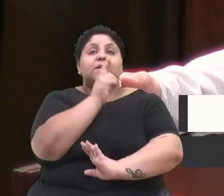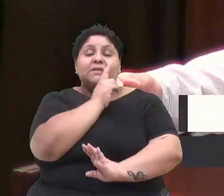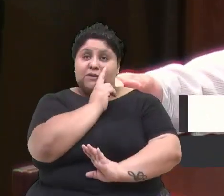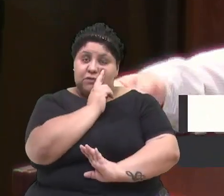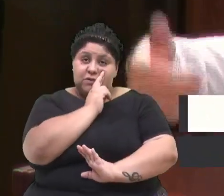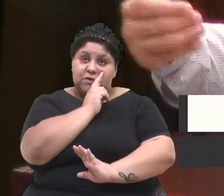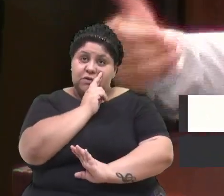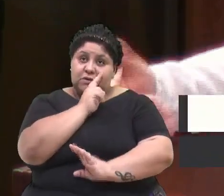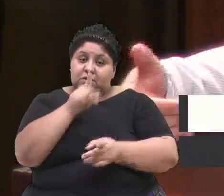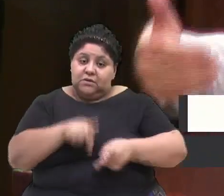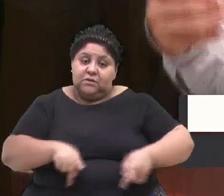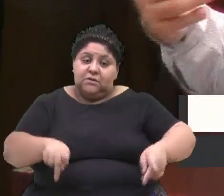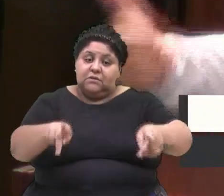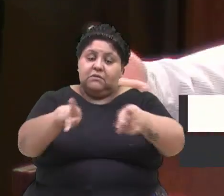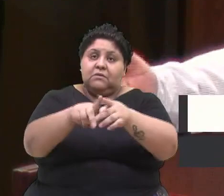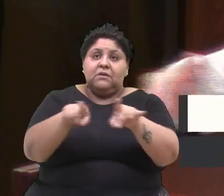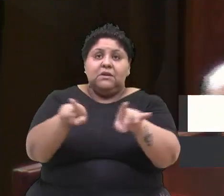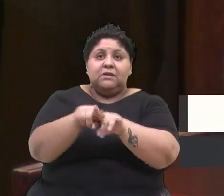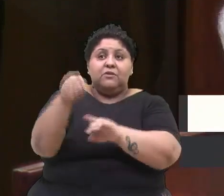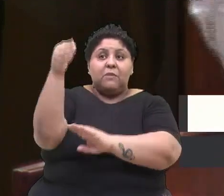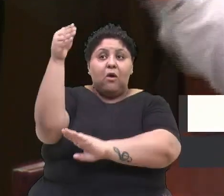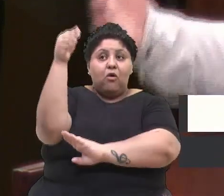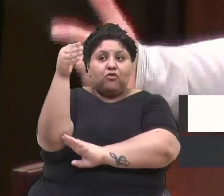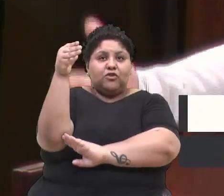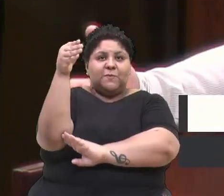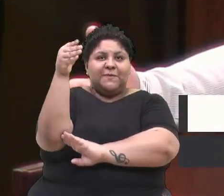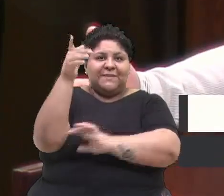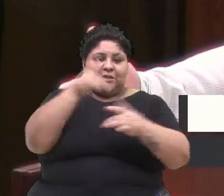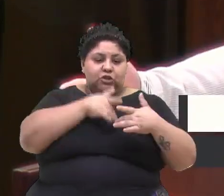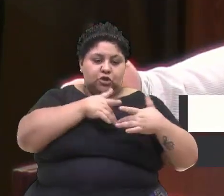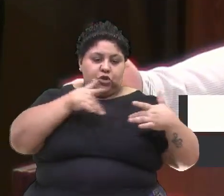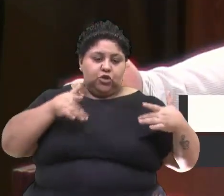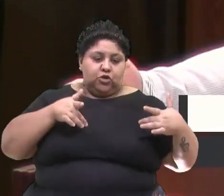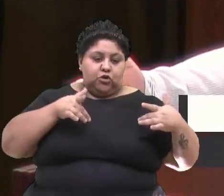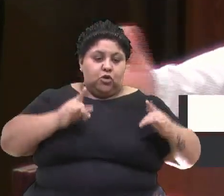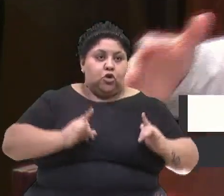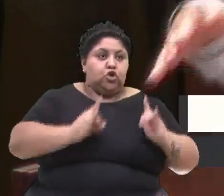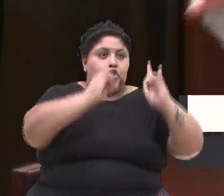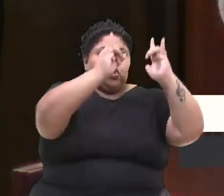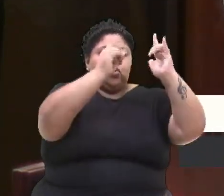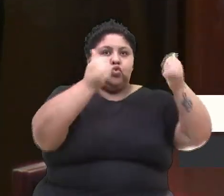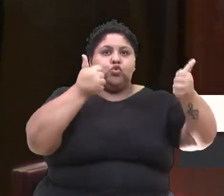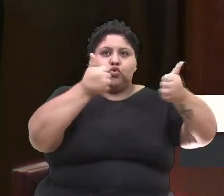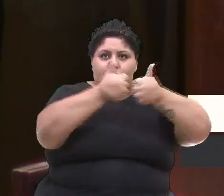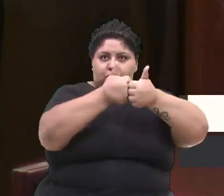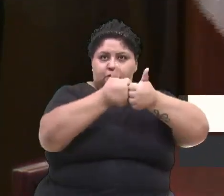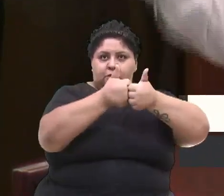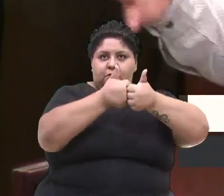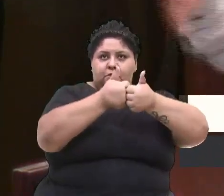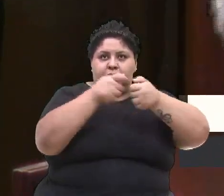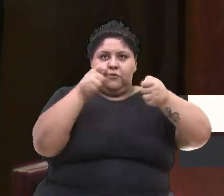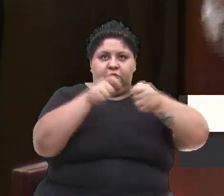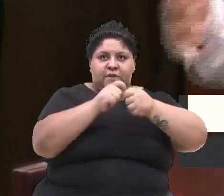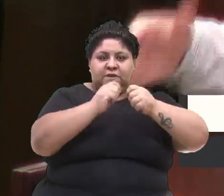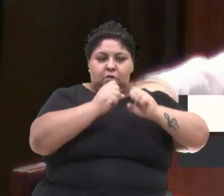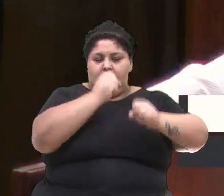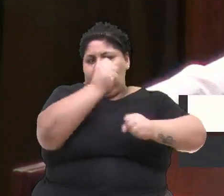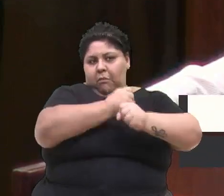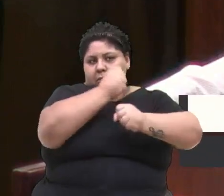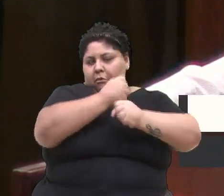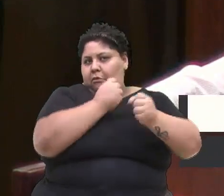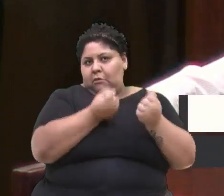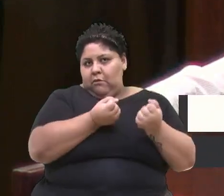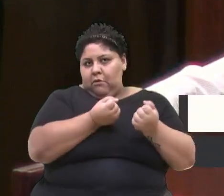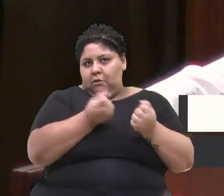de uma hospedagem solidária no mesmo prédio do restaurante popular, né? Se fazer uma construção que desse